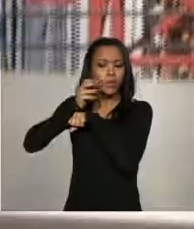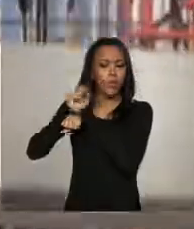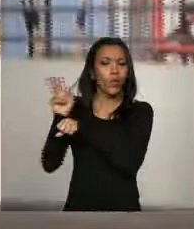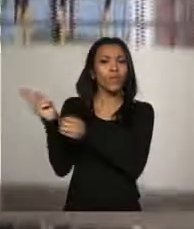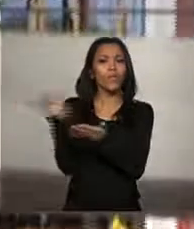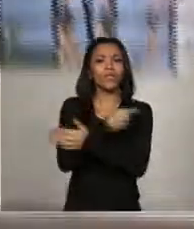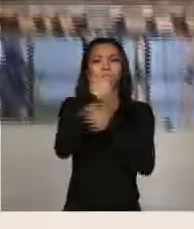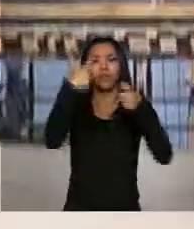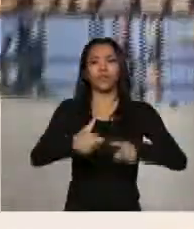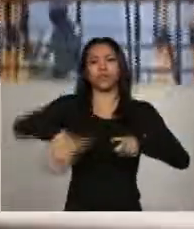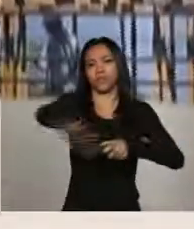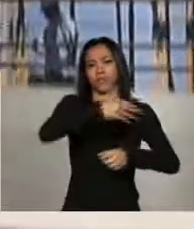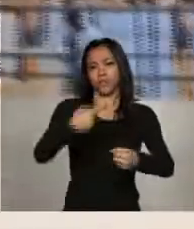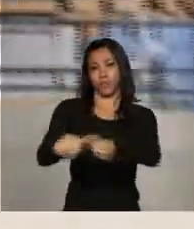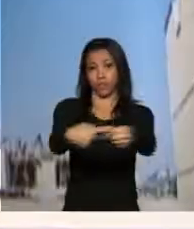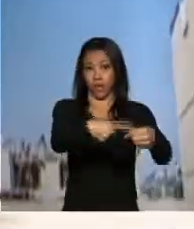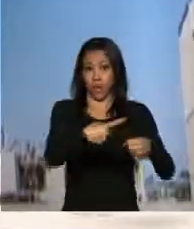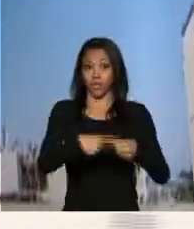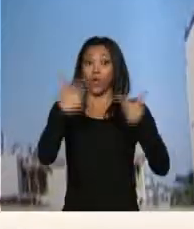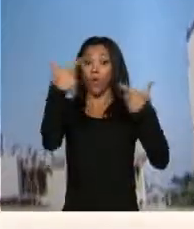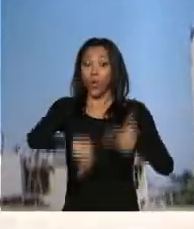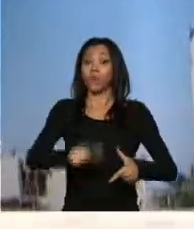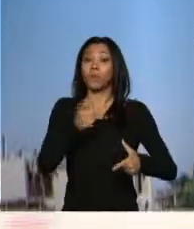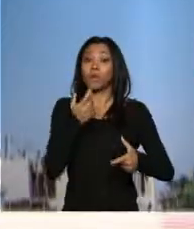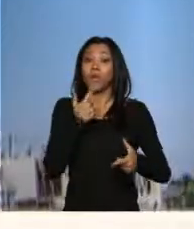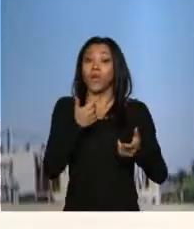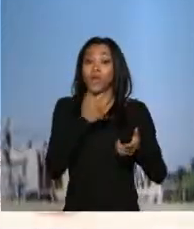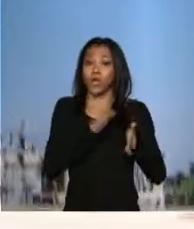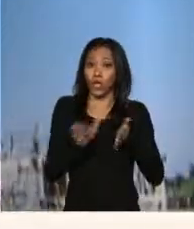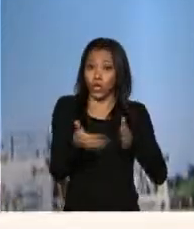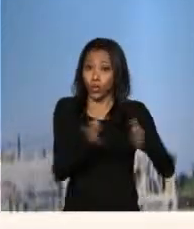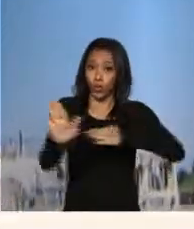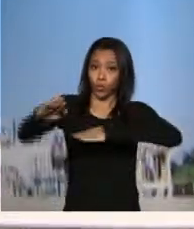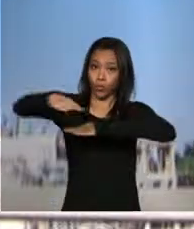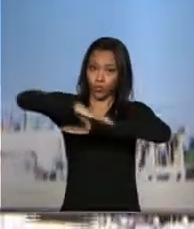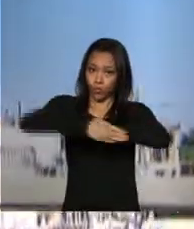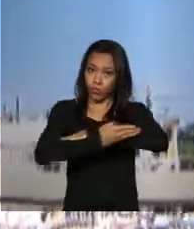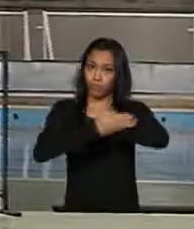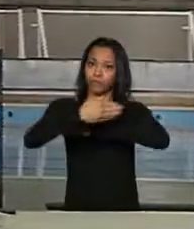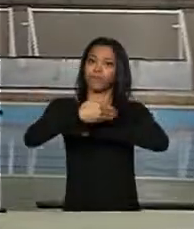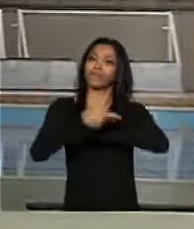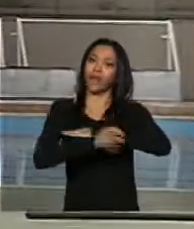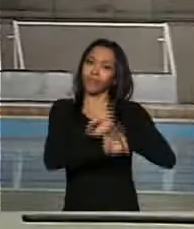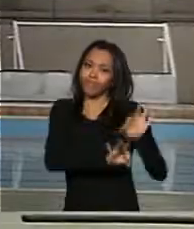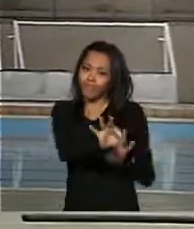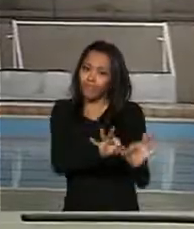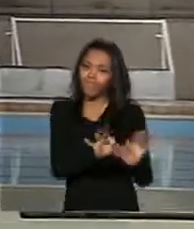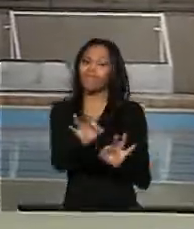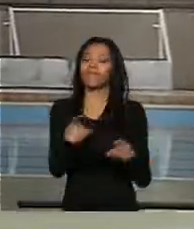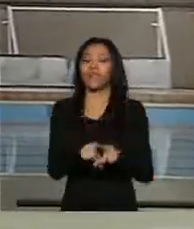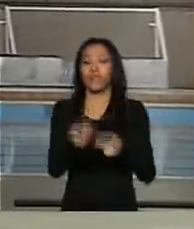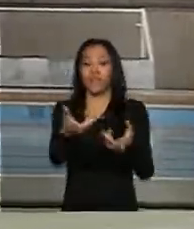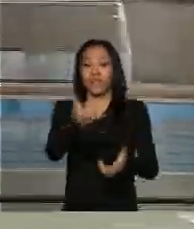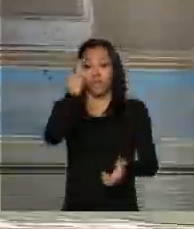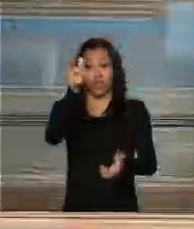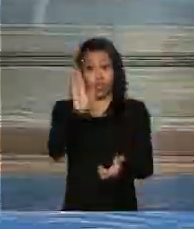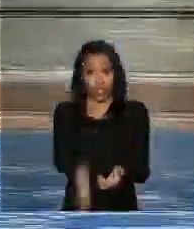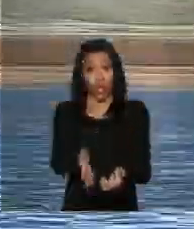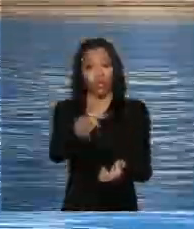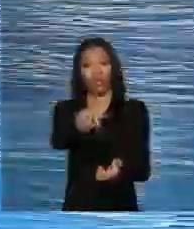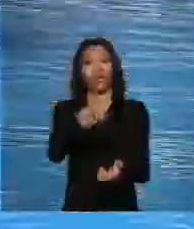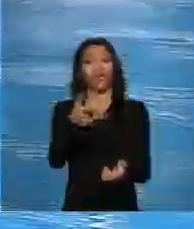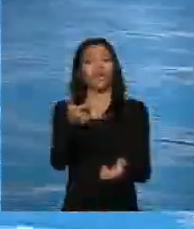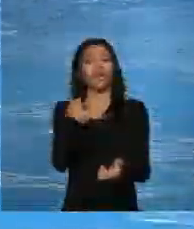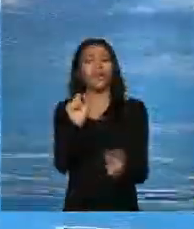cidade. A região portuária do Rio vem sendo totalmente revitalizada. Os Jogos também já começaram a deixar